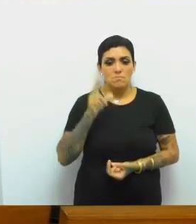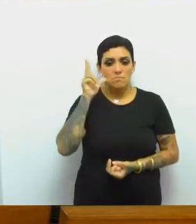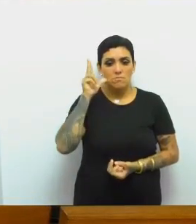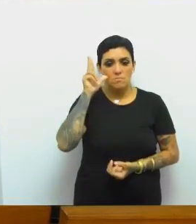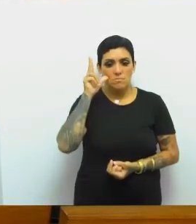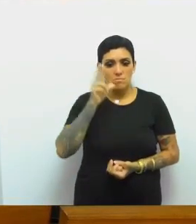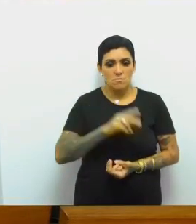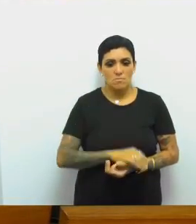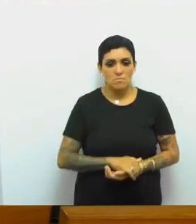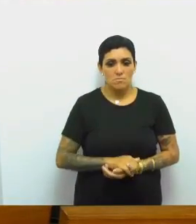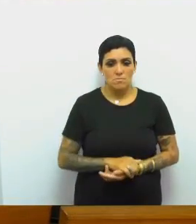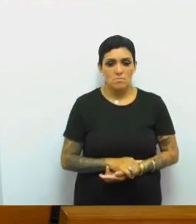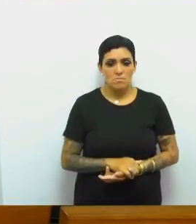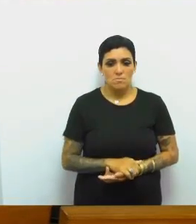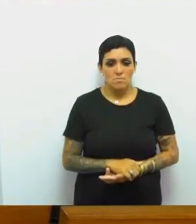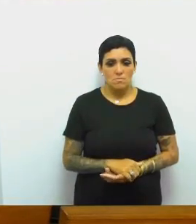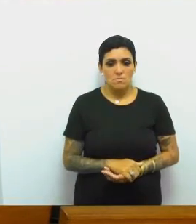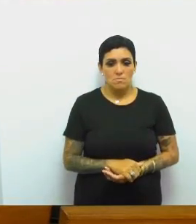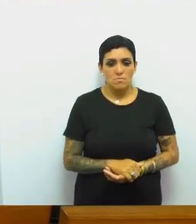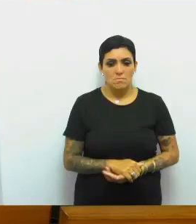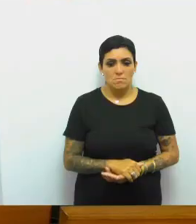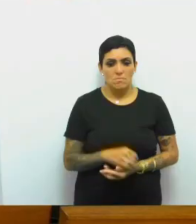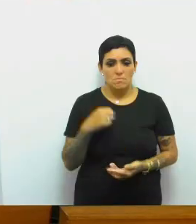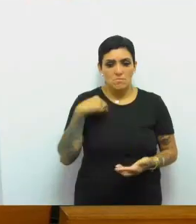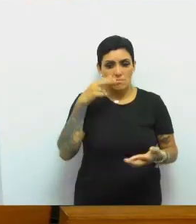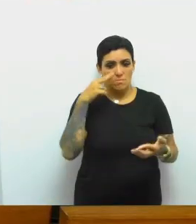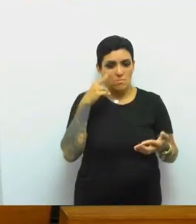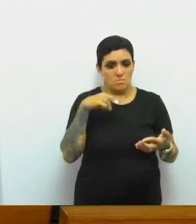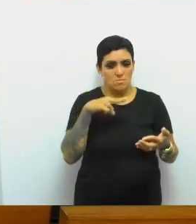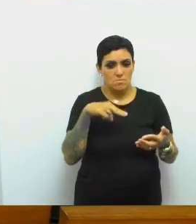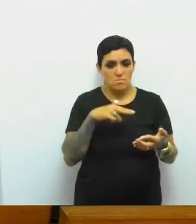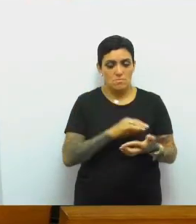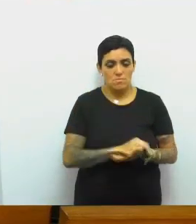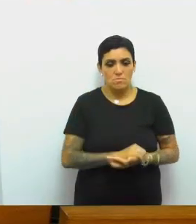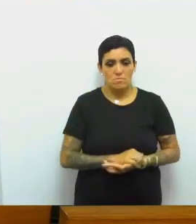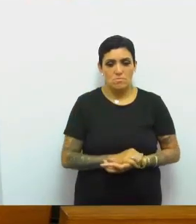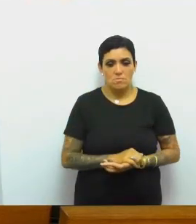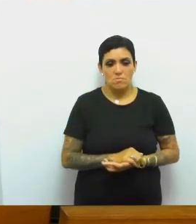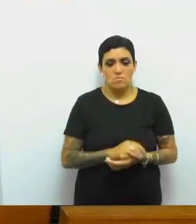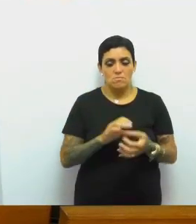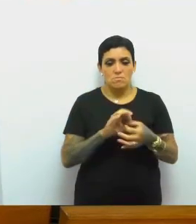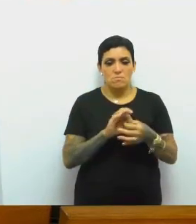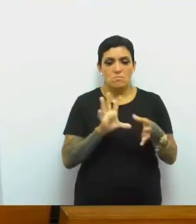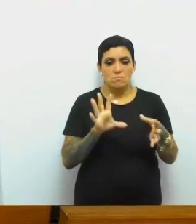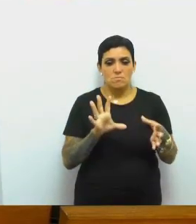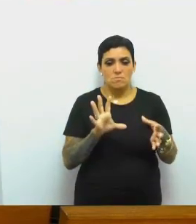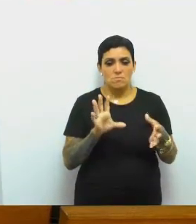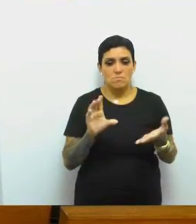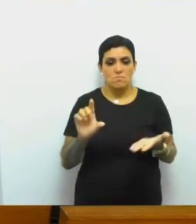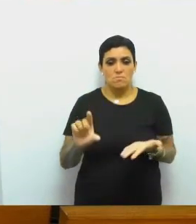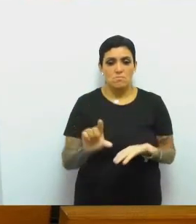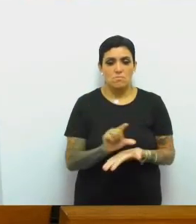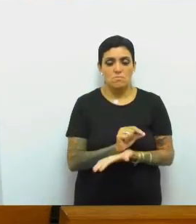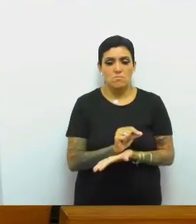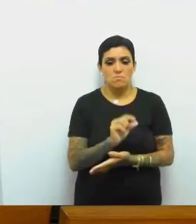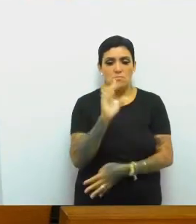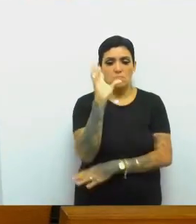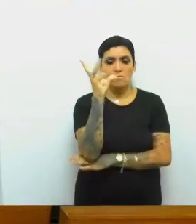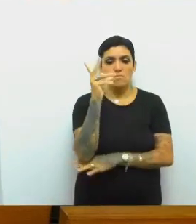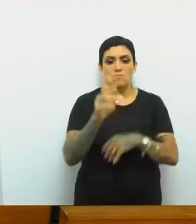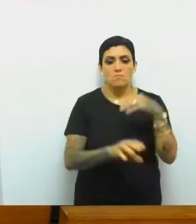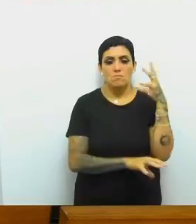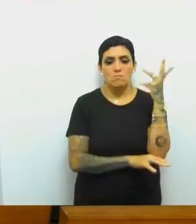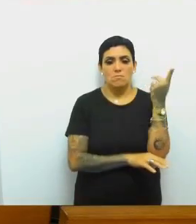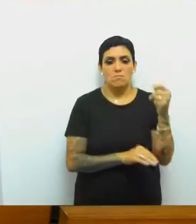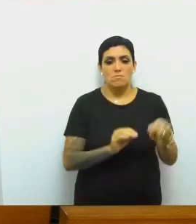falar aqui mesmo, tá? Eu estou vendo aqui que desvincula as receitas do Fundo Municipal de Meio Ambiente. Só que isso